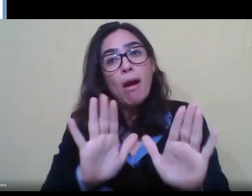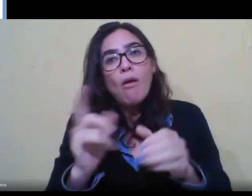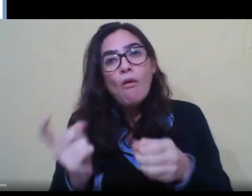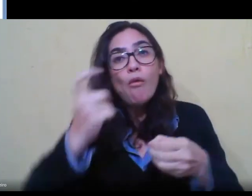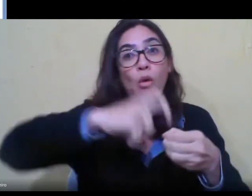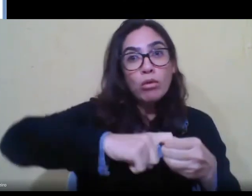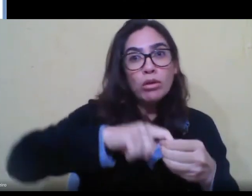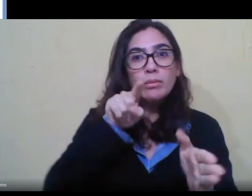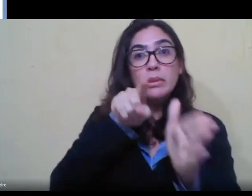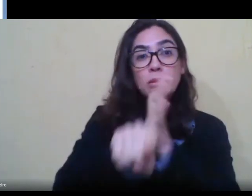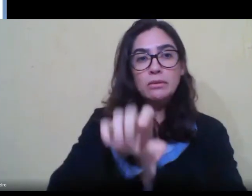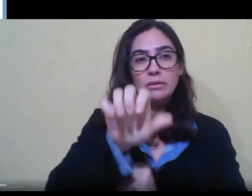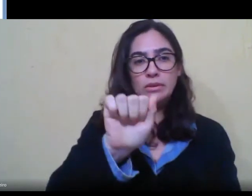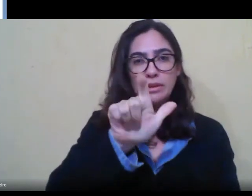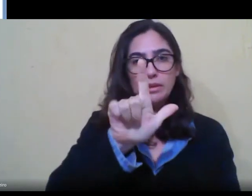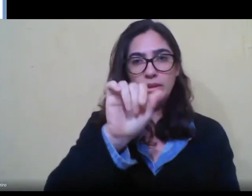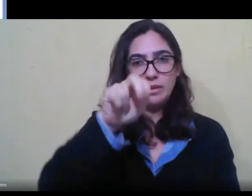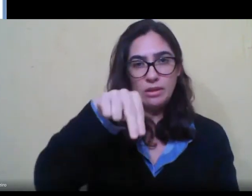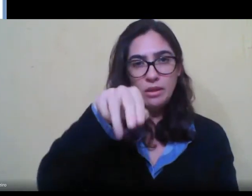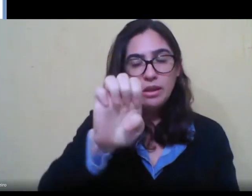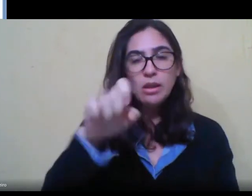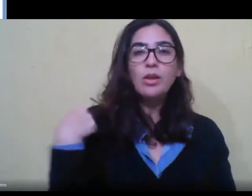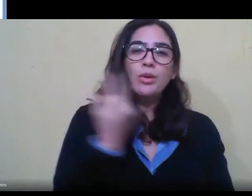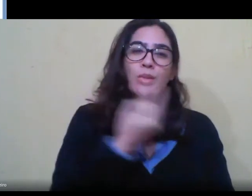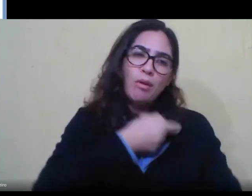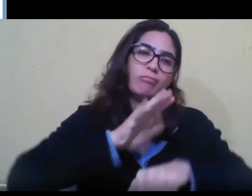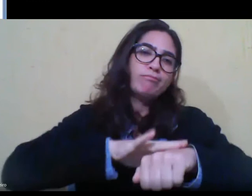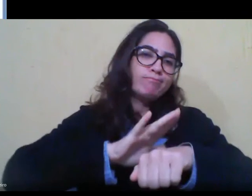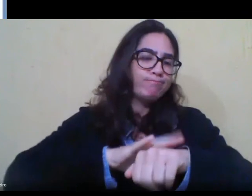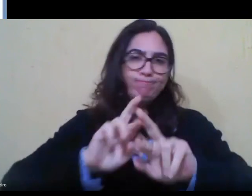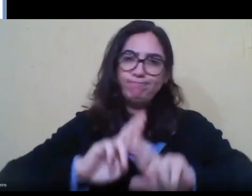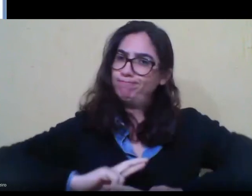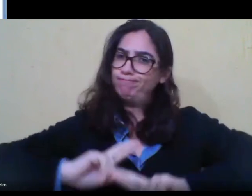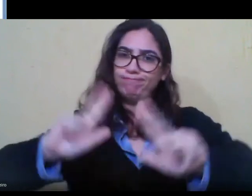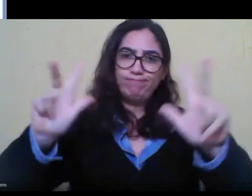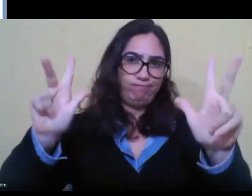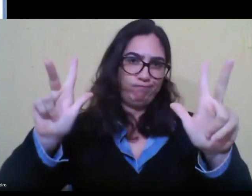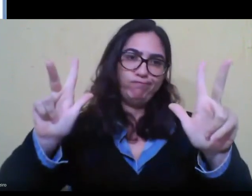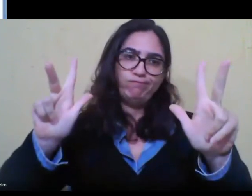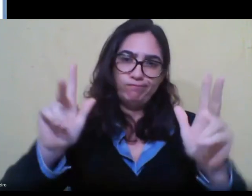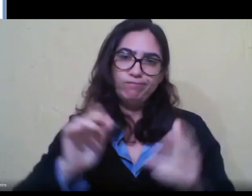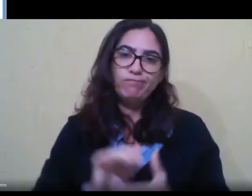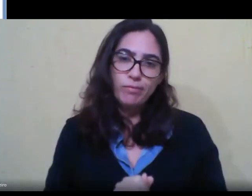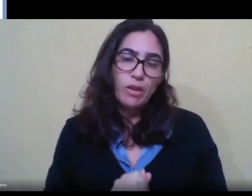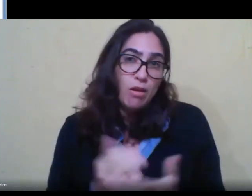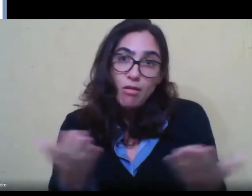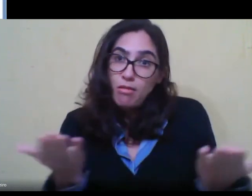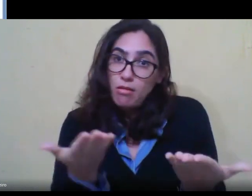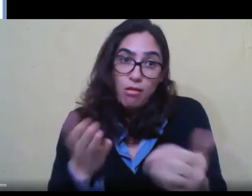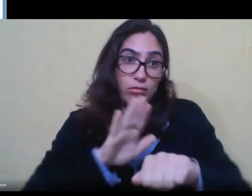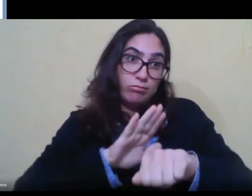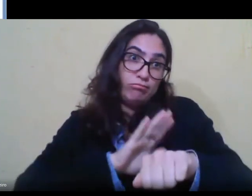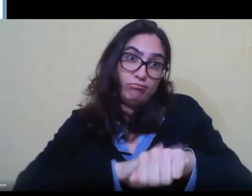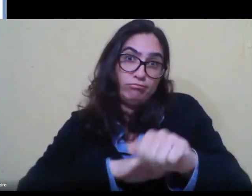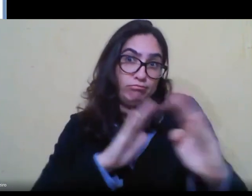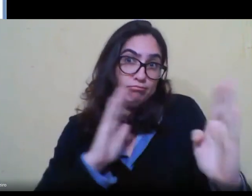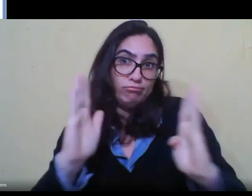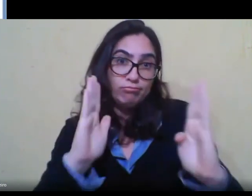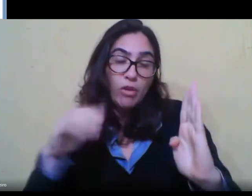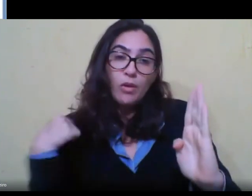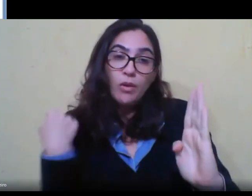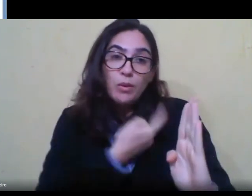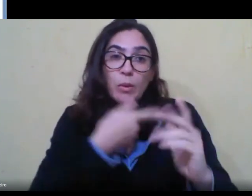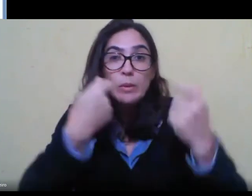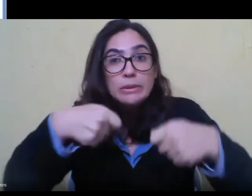excepcionalidade e, nesse período de excepcionalidade, a gente tem que verificar quais as ferramentas, quais os